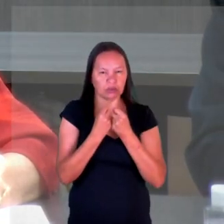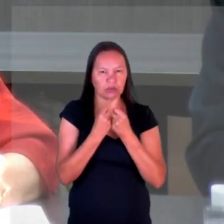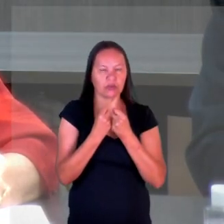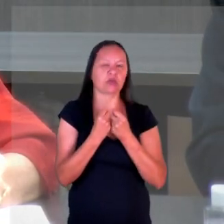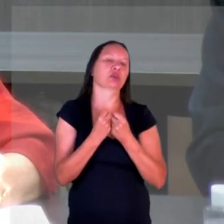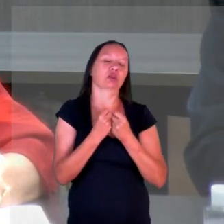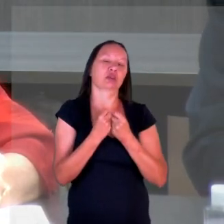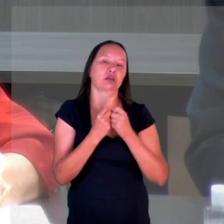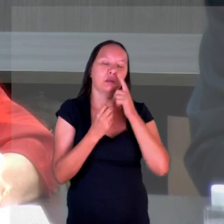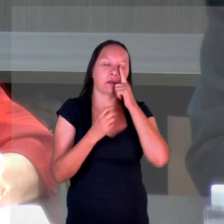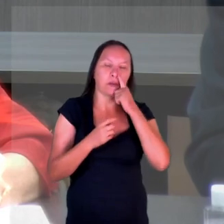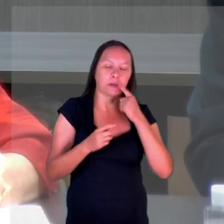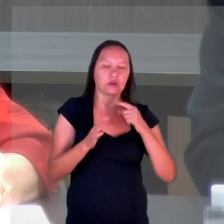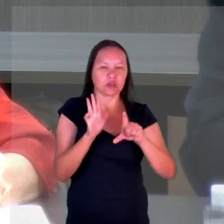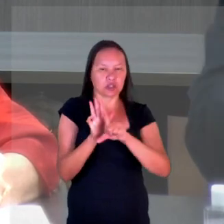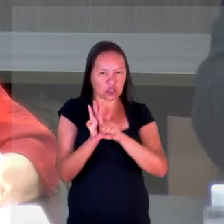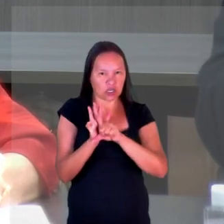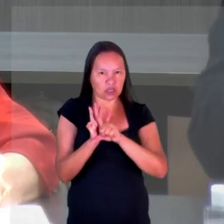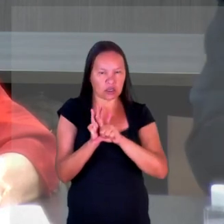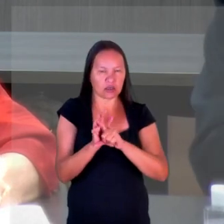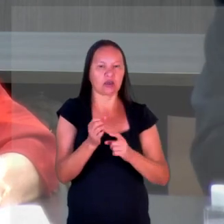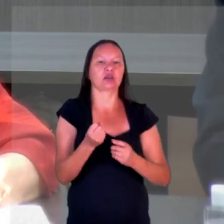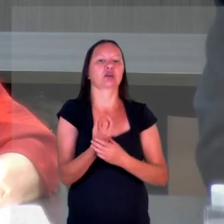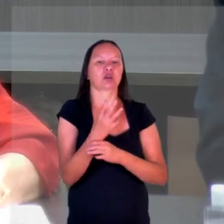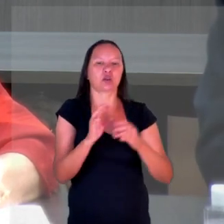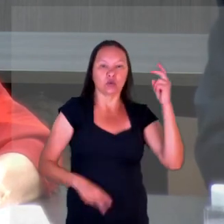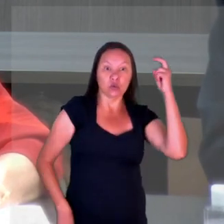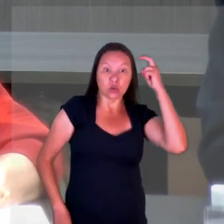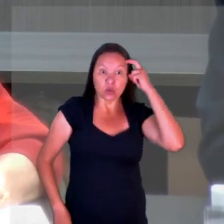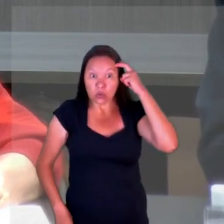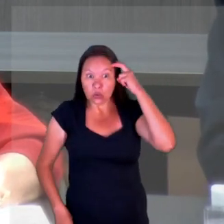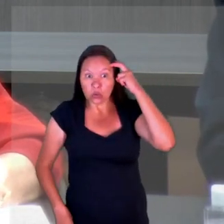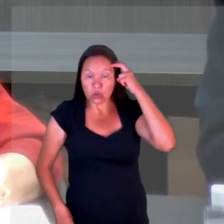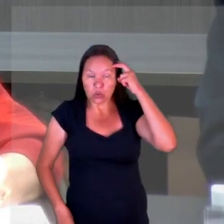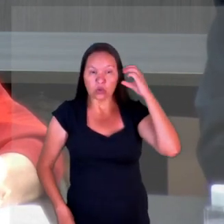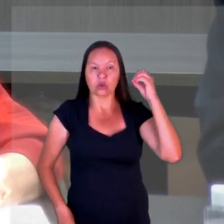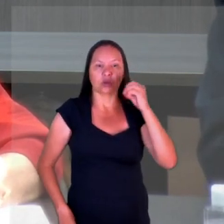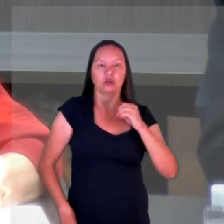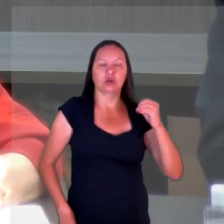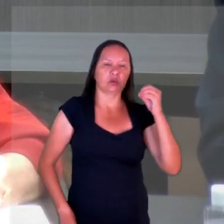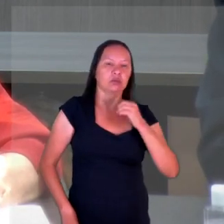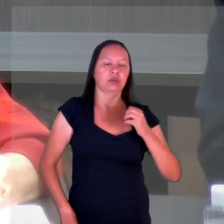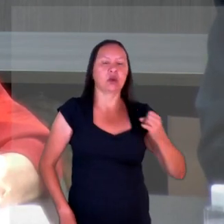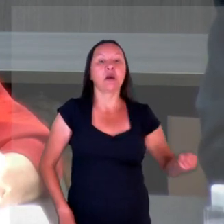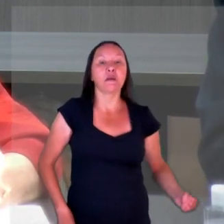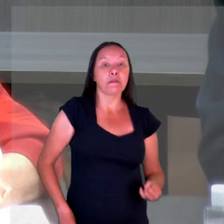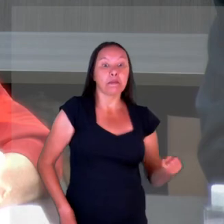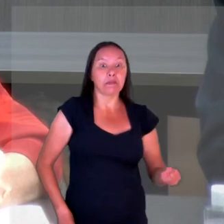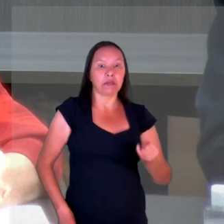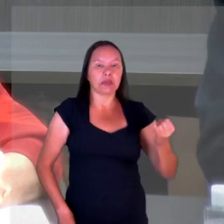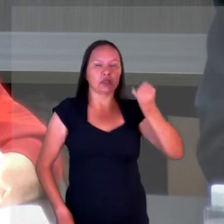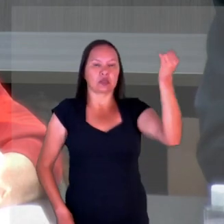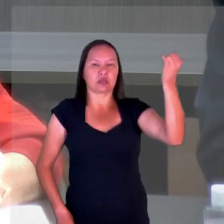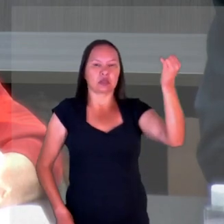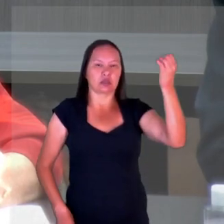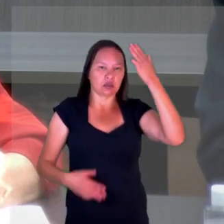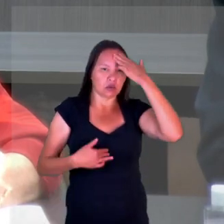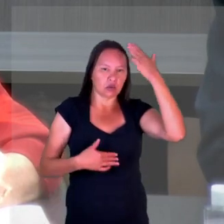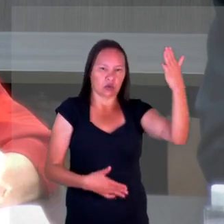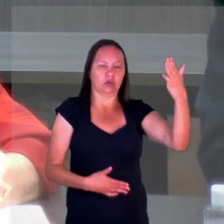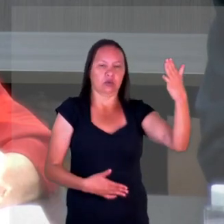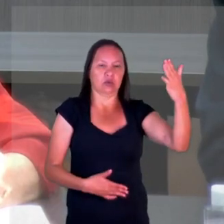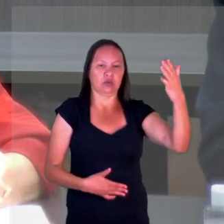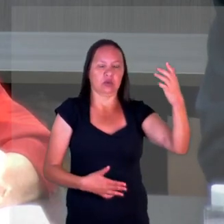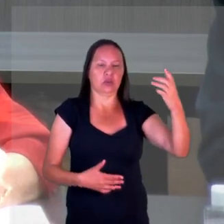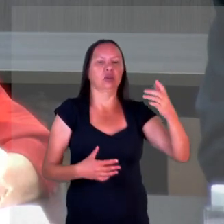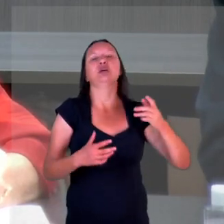comitê de direitos econômicos sociais e culturais da ONU que o estado é o principal Obrigado ante o direito